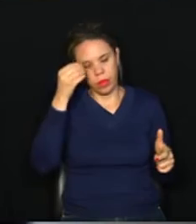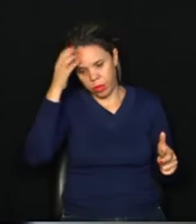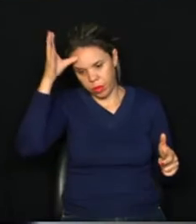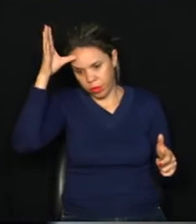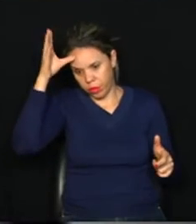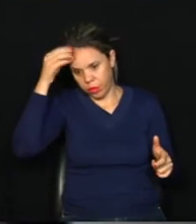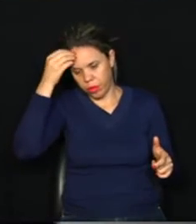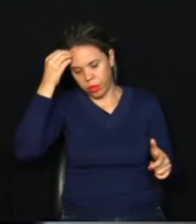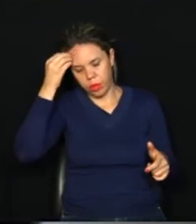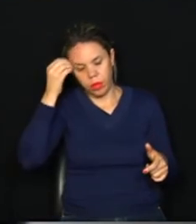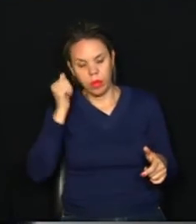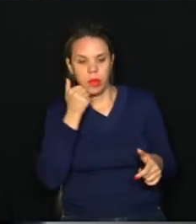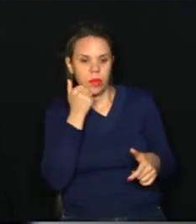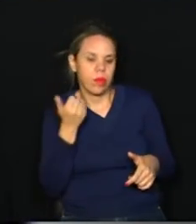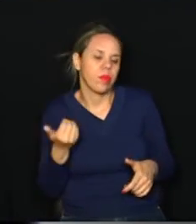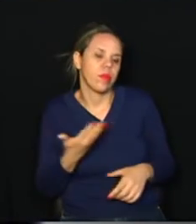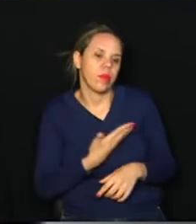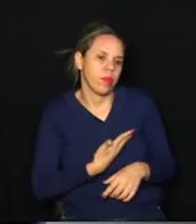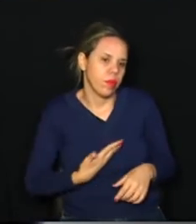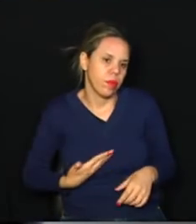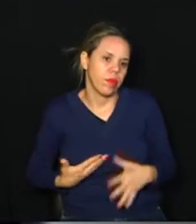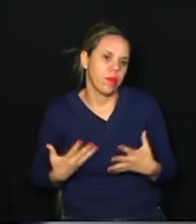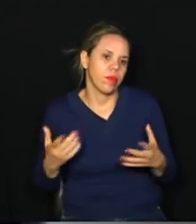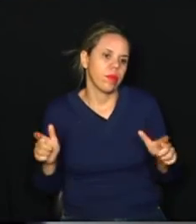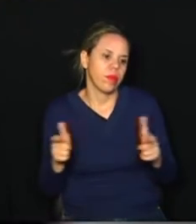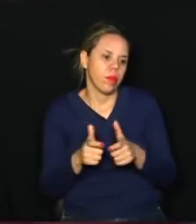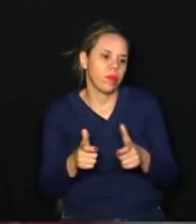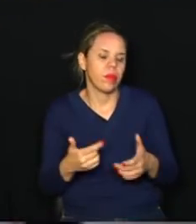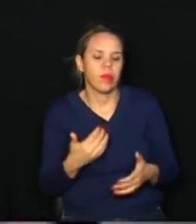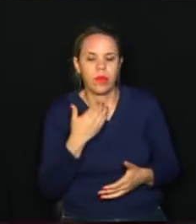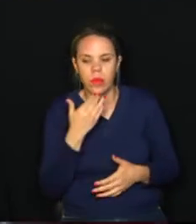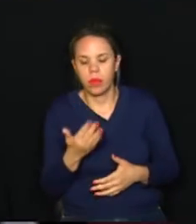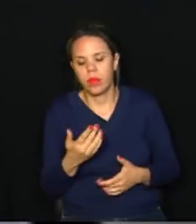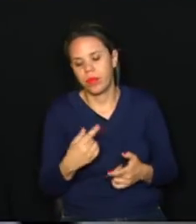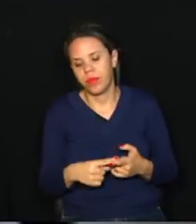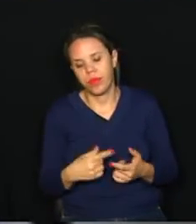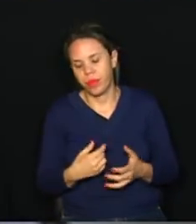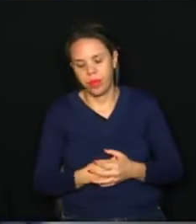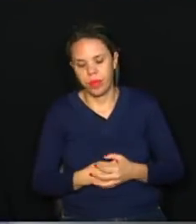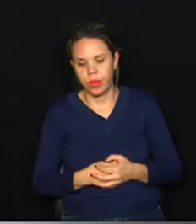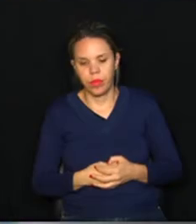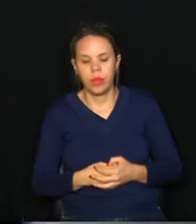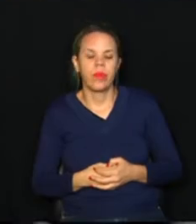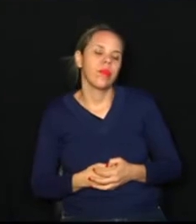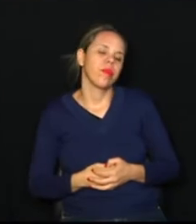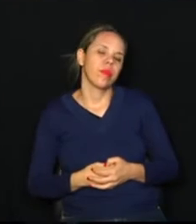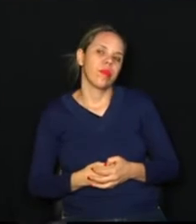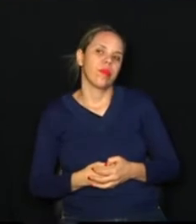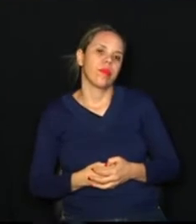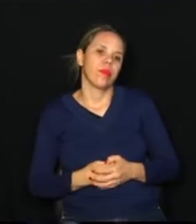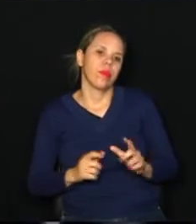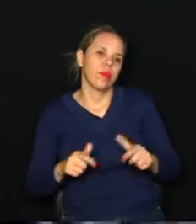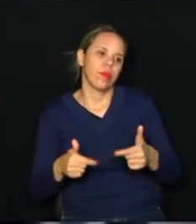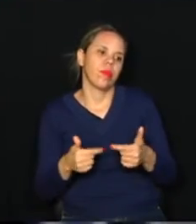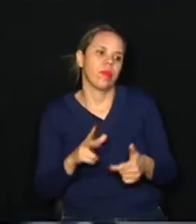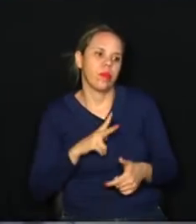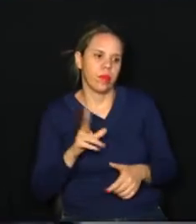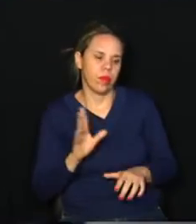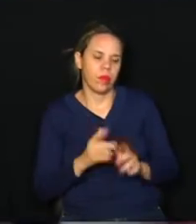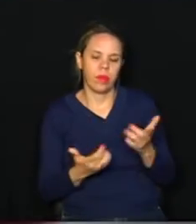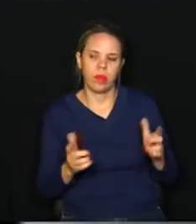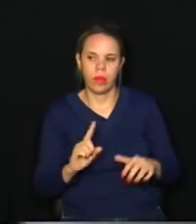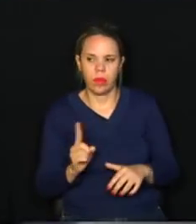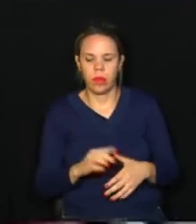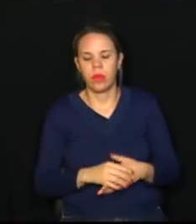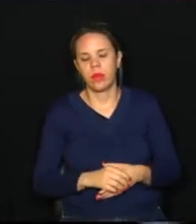científico avança, o Estado vai encolhendo, não é porque a iniciativa privada cresça,